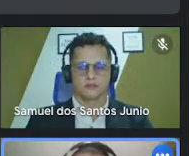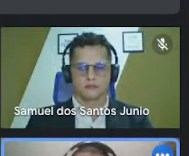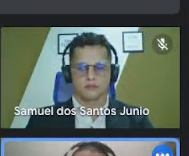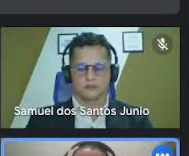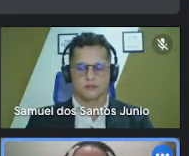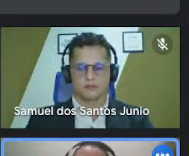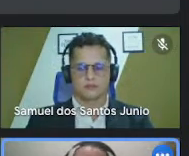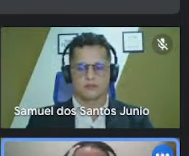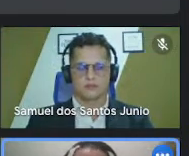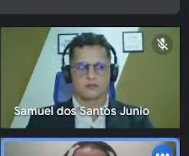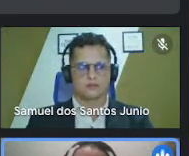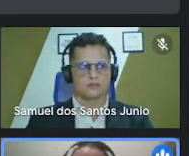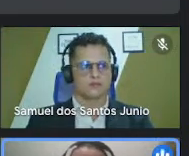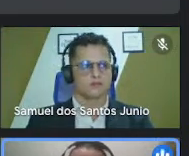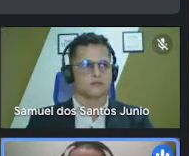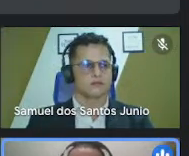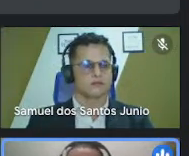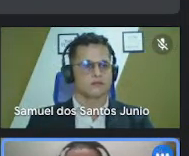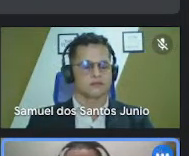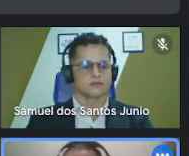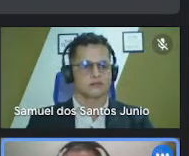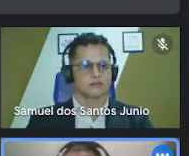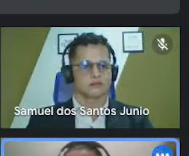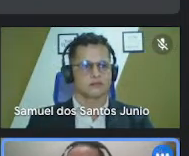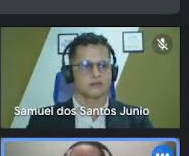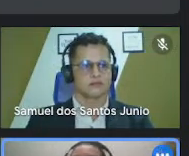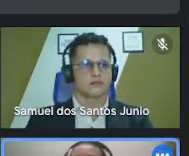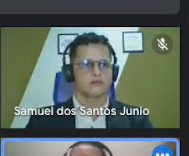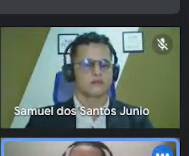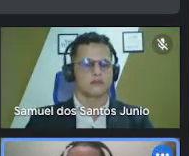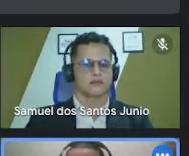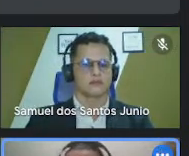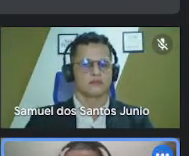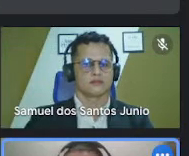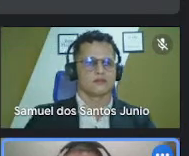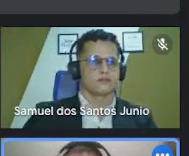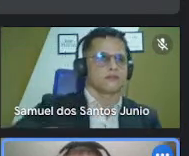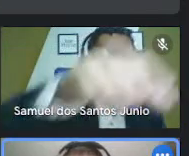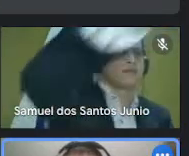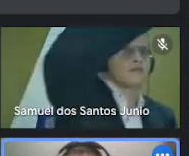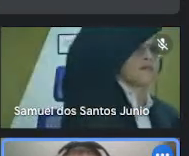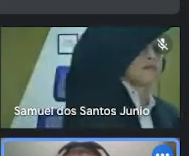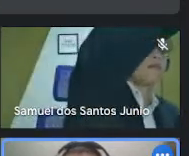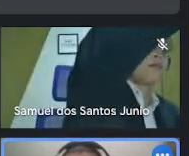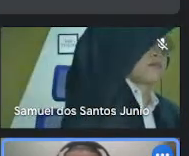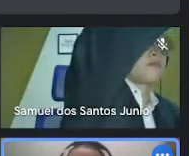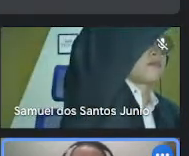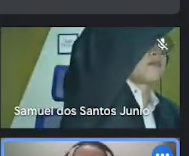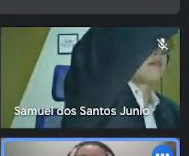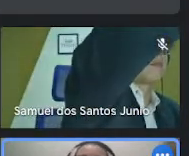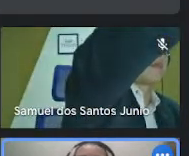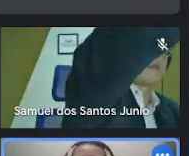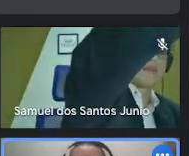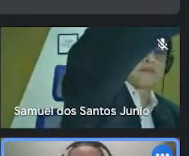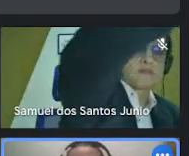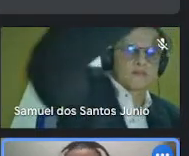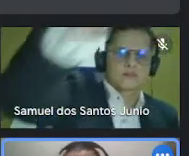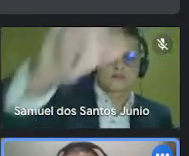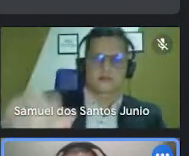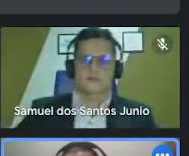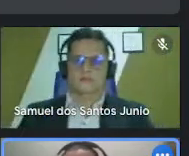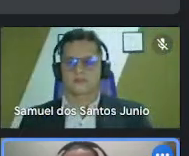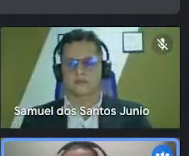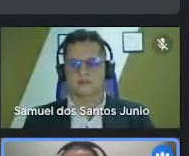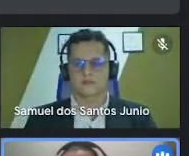os membros, titulares e suplentes participam, discutem os protocolos que foram enviados e